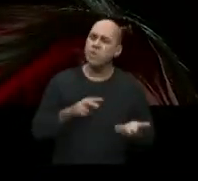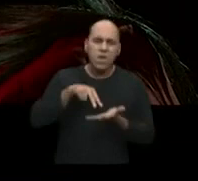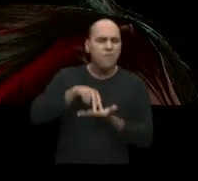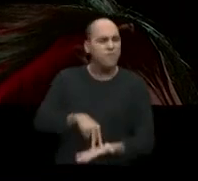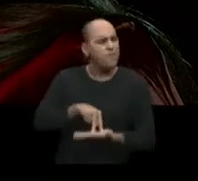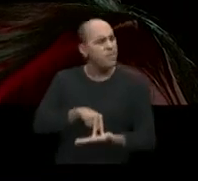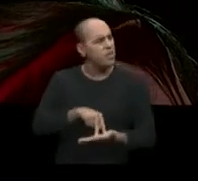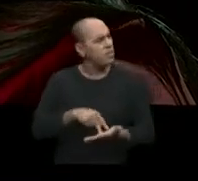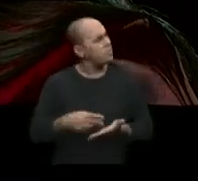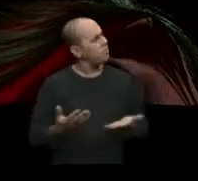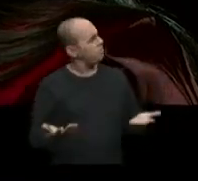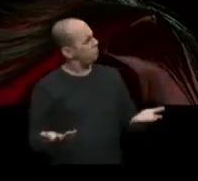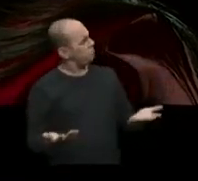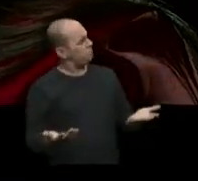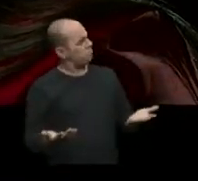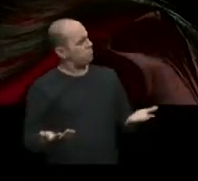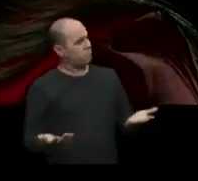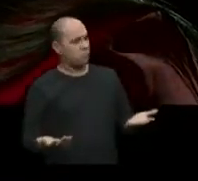assim?